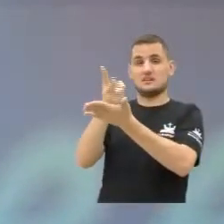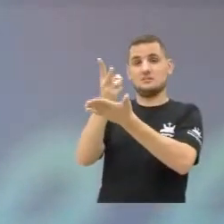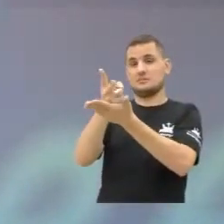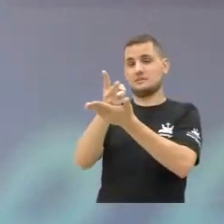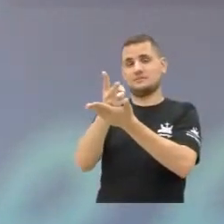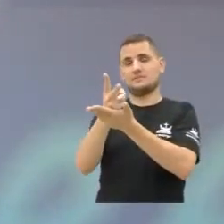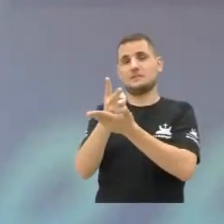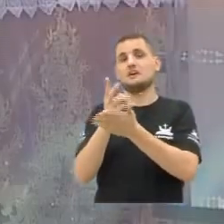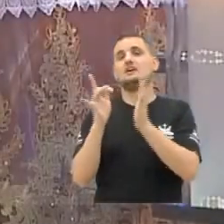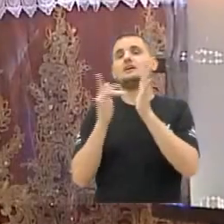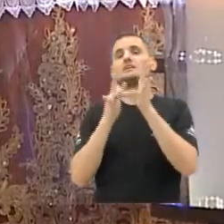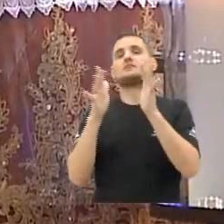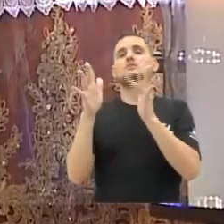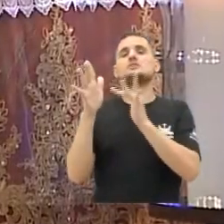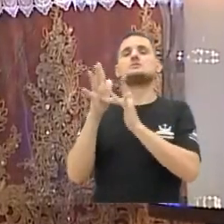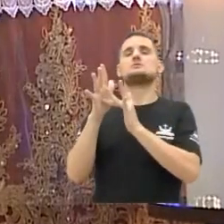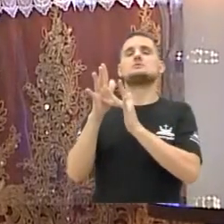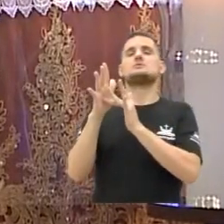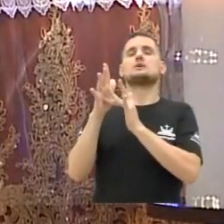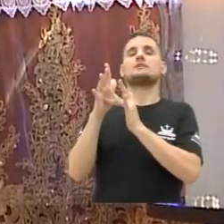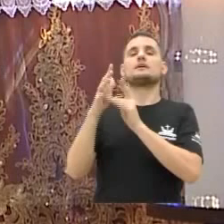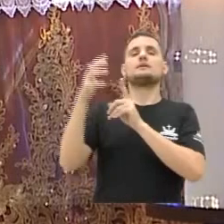Então Ele vai me usar para falar com você.